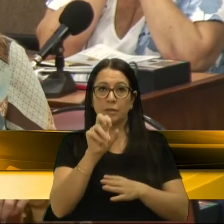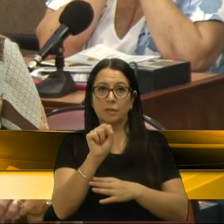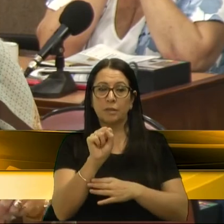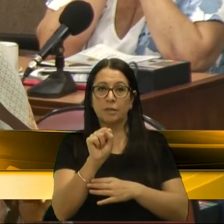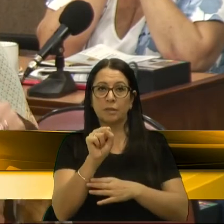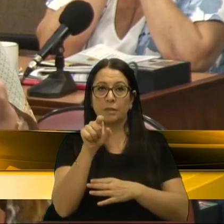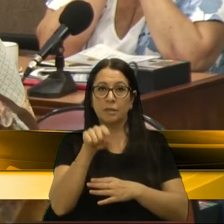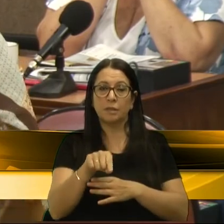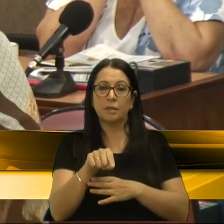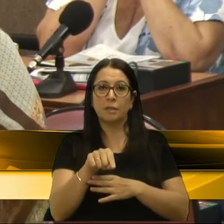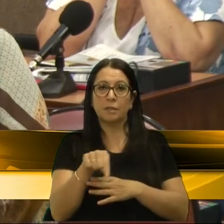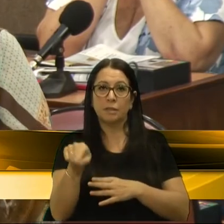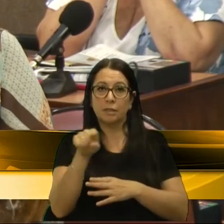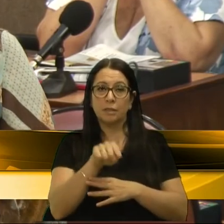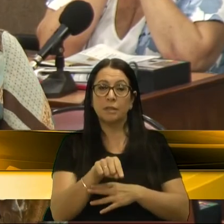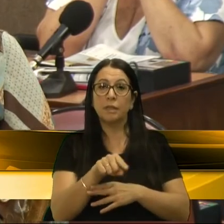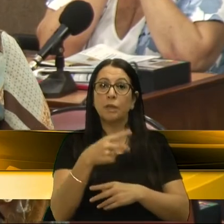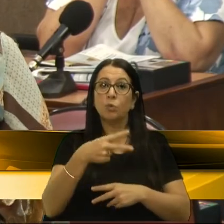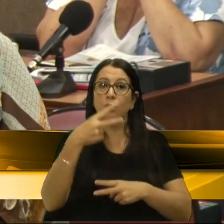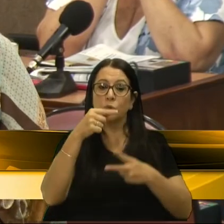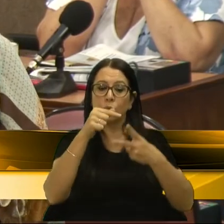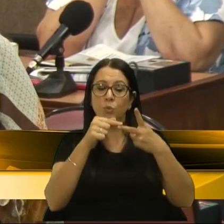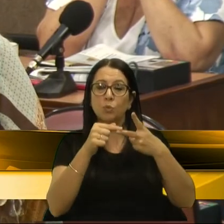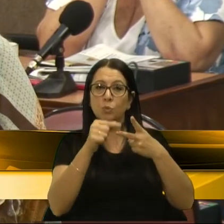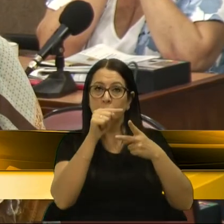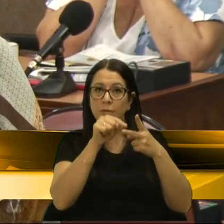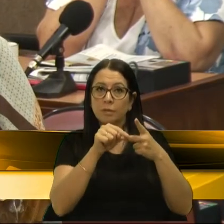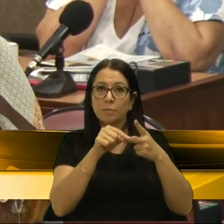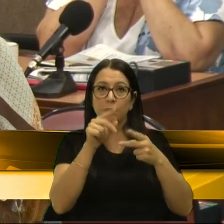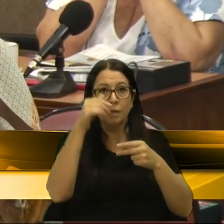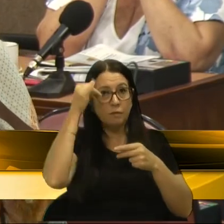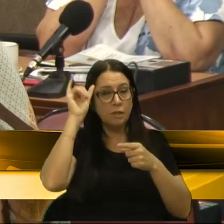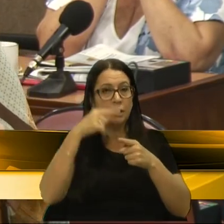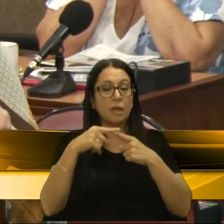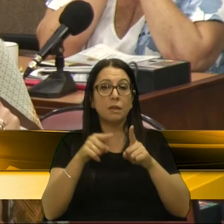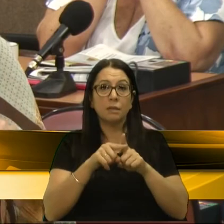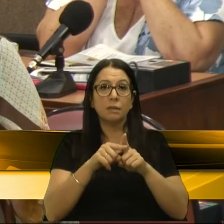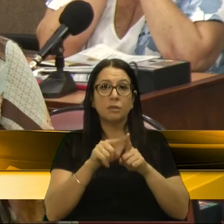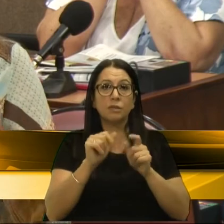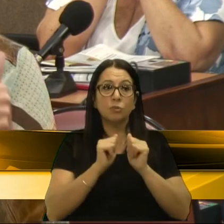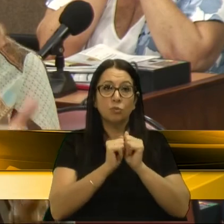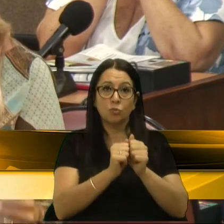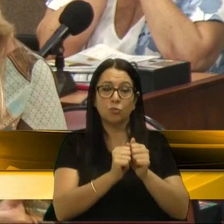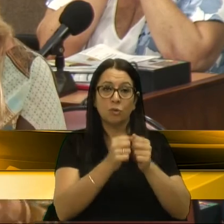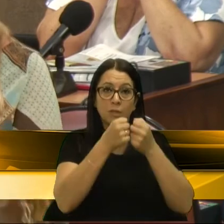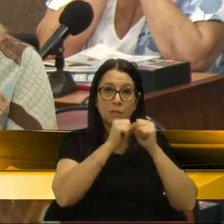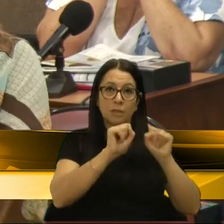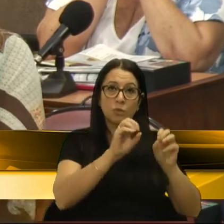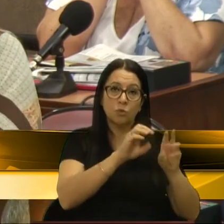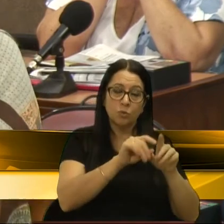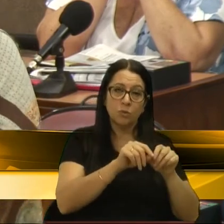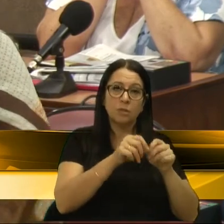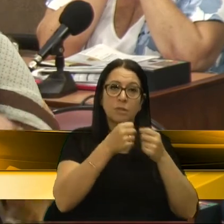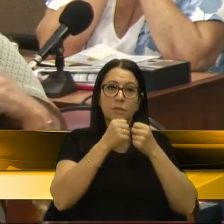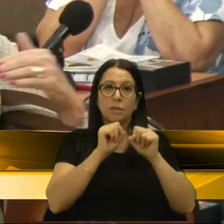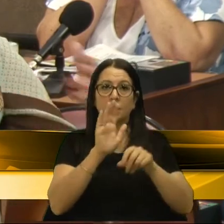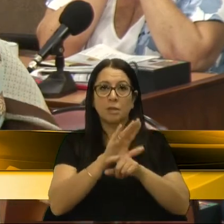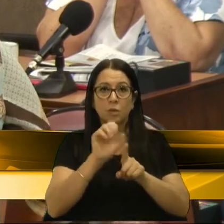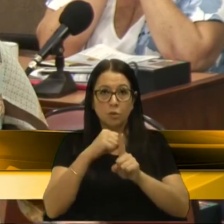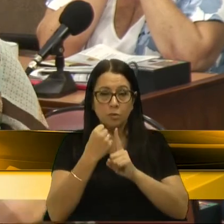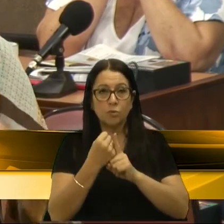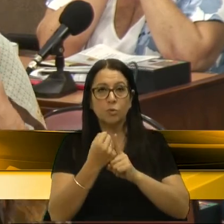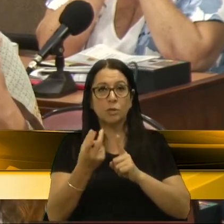Seguro. Este é o segundo pilar, que é o pilar da prevenção, onde estão juntas a Secretaria de Educação, a de Assistência